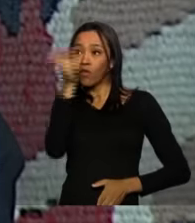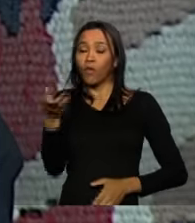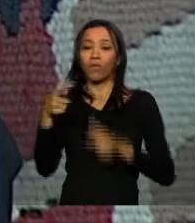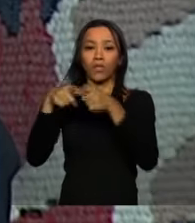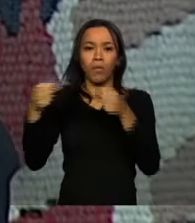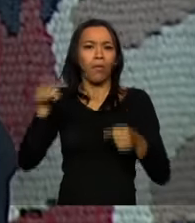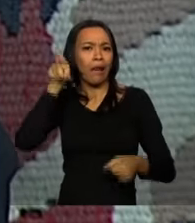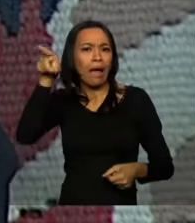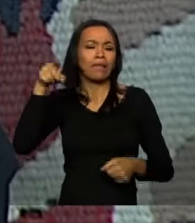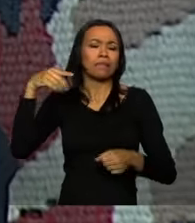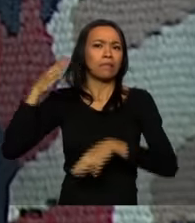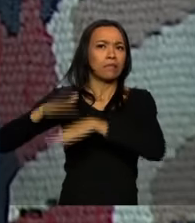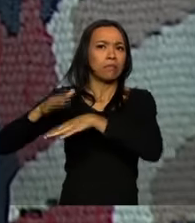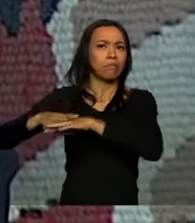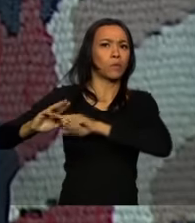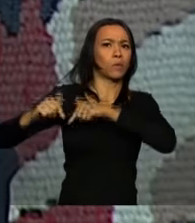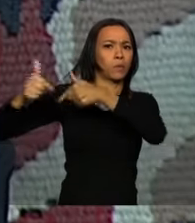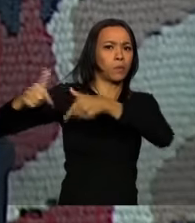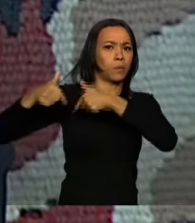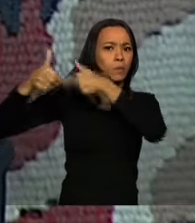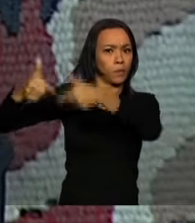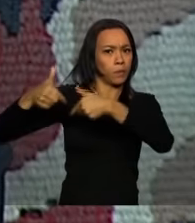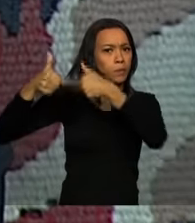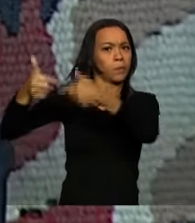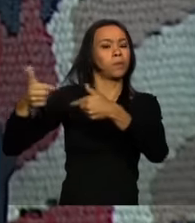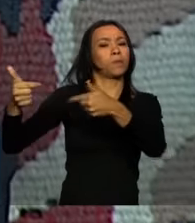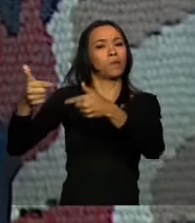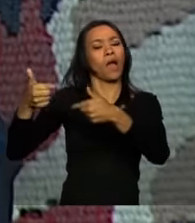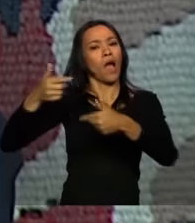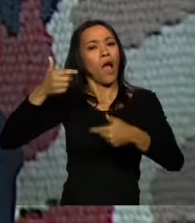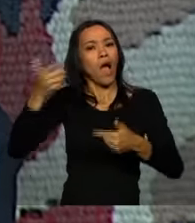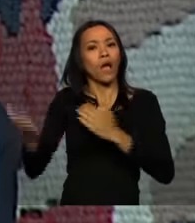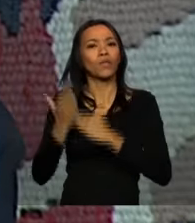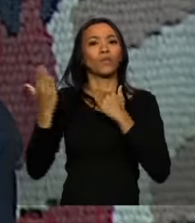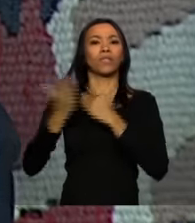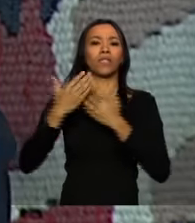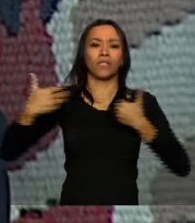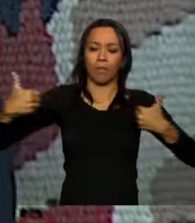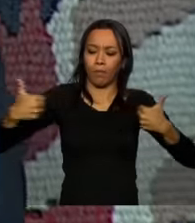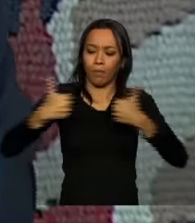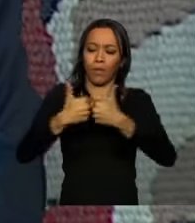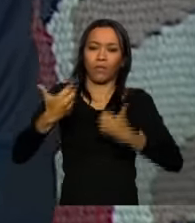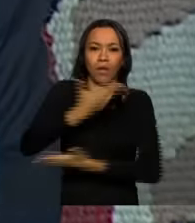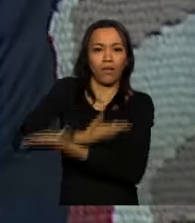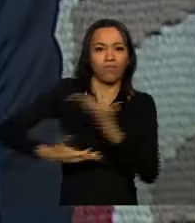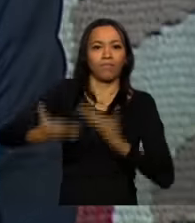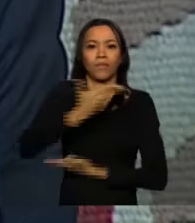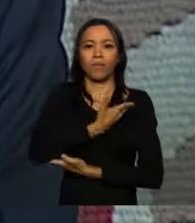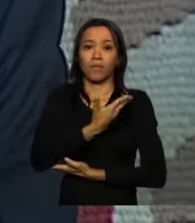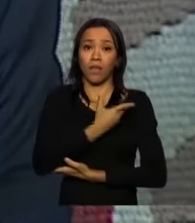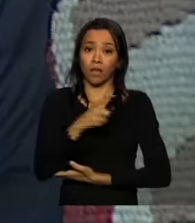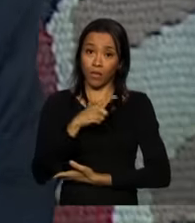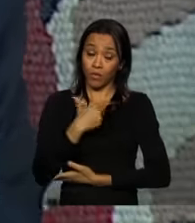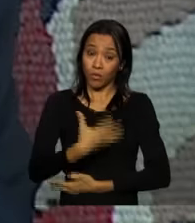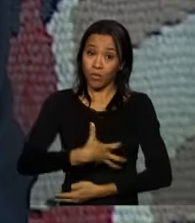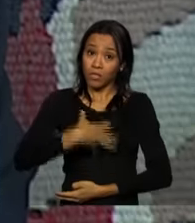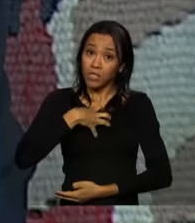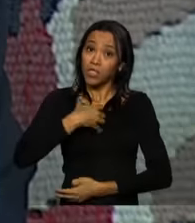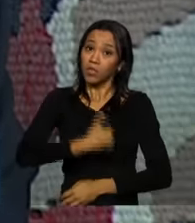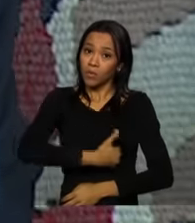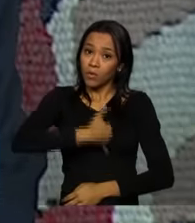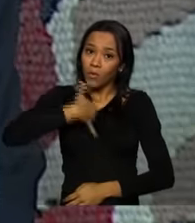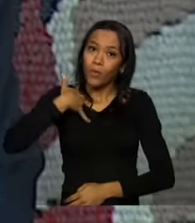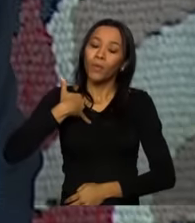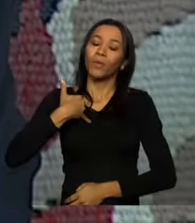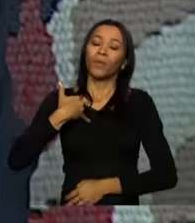importante contribuição para o estreitamento das relações entre o Brasil e o Japão. Temos grande orgulho de abrigar no Brasil a